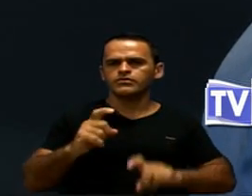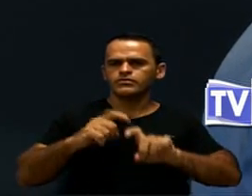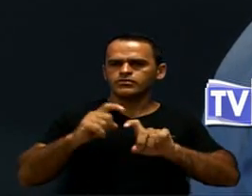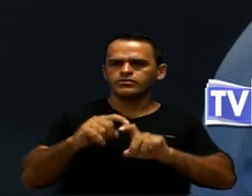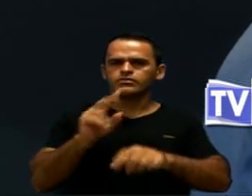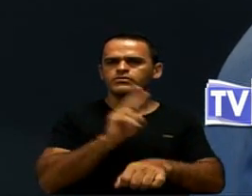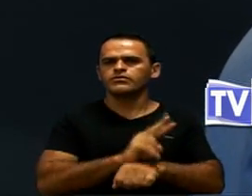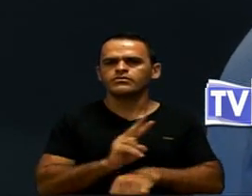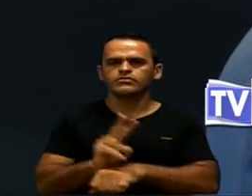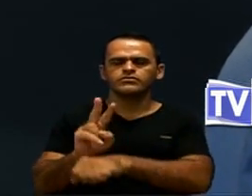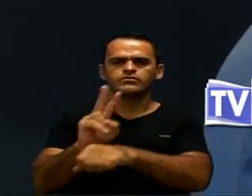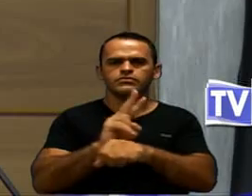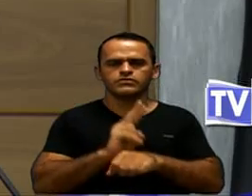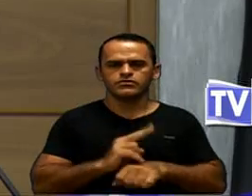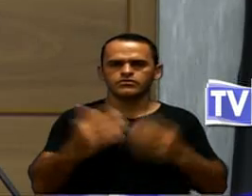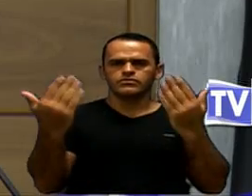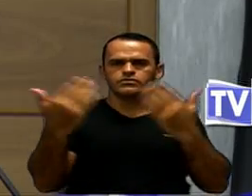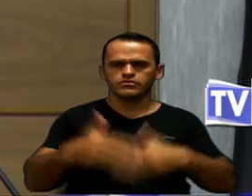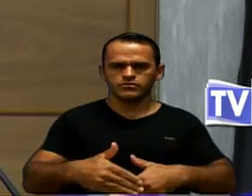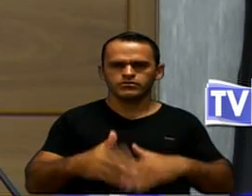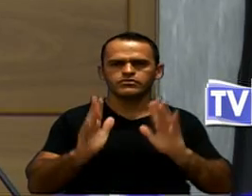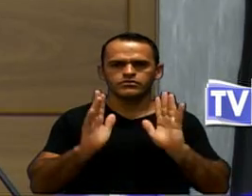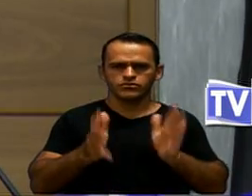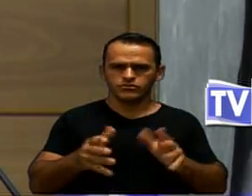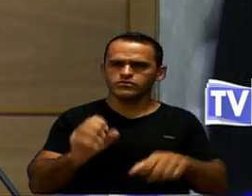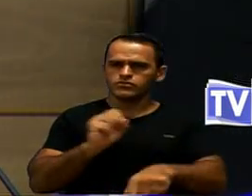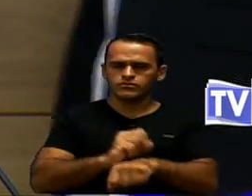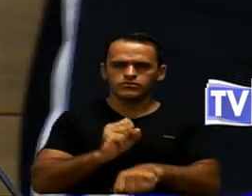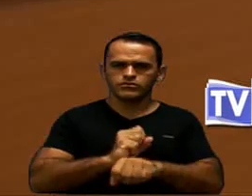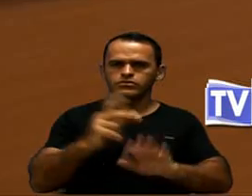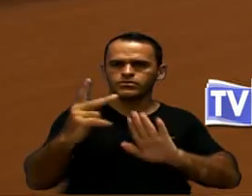a prova. Muito importante e estão esse esperando projeto. O projeto.